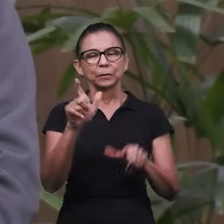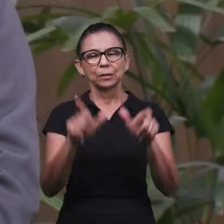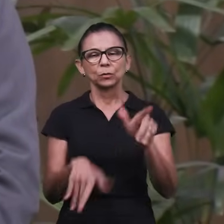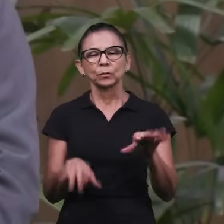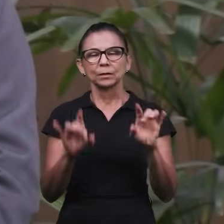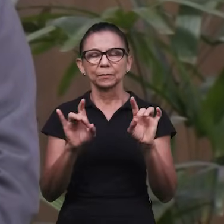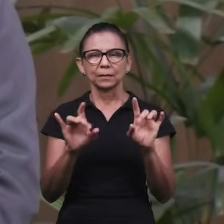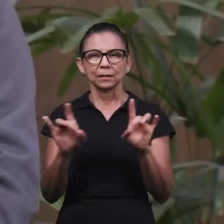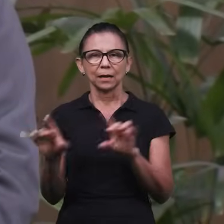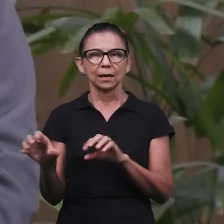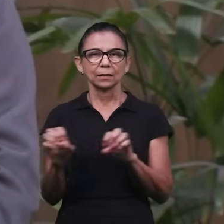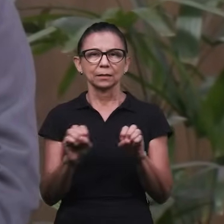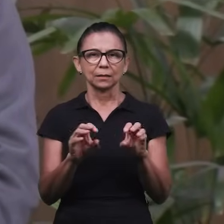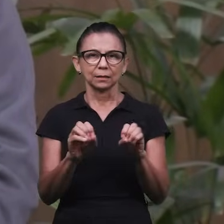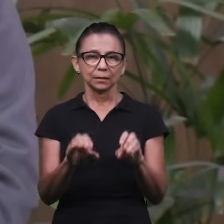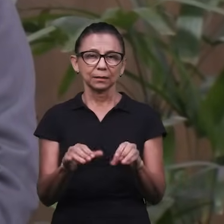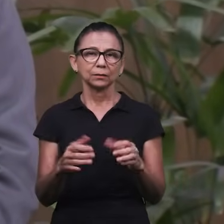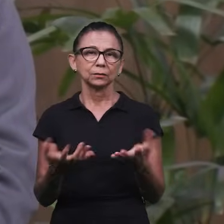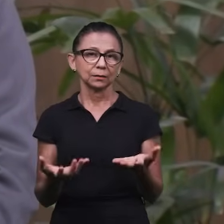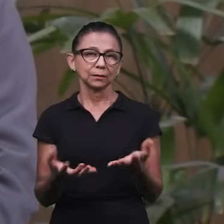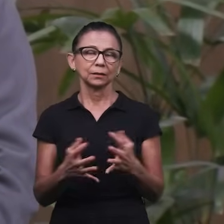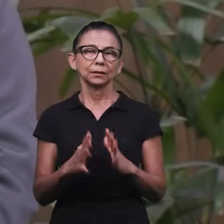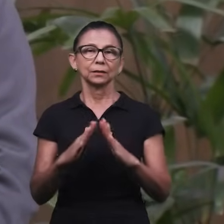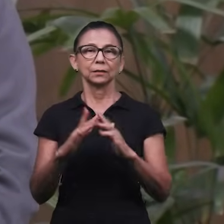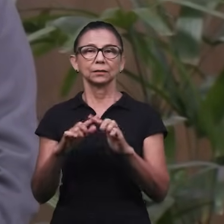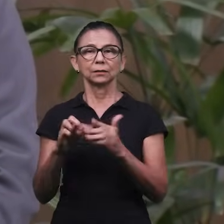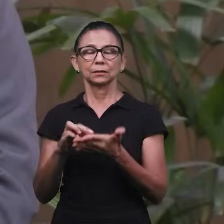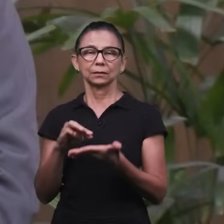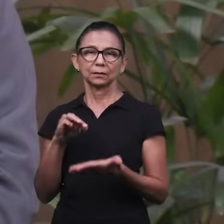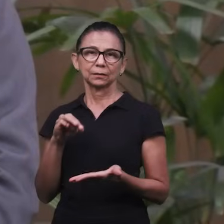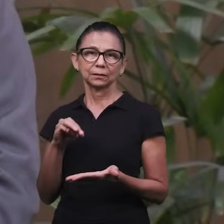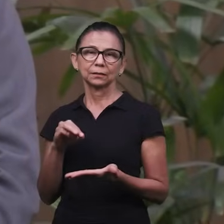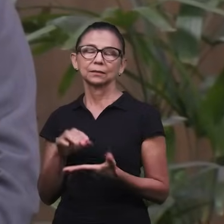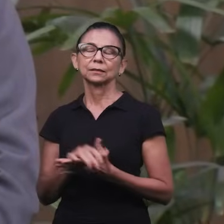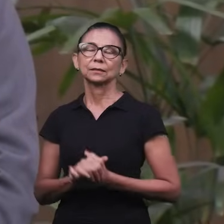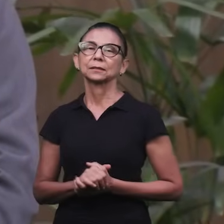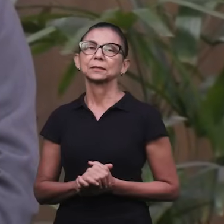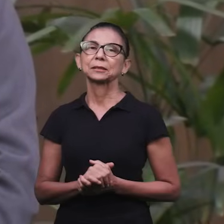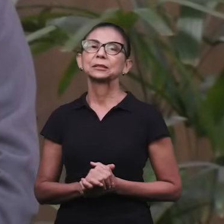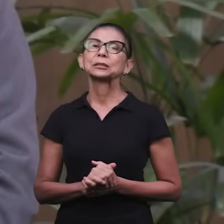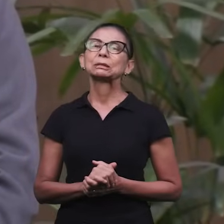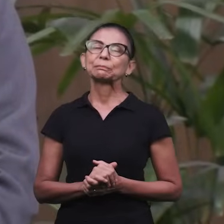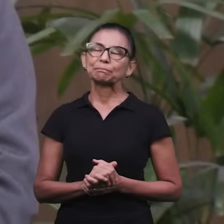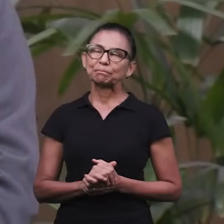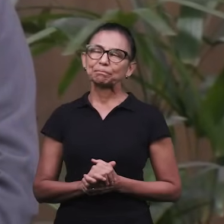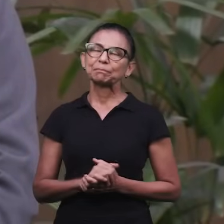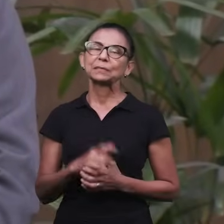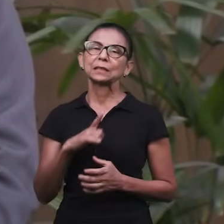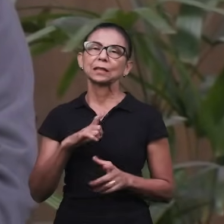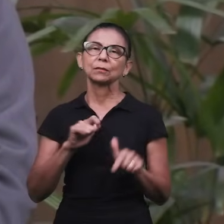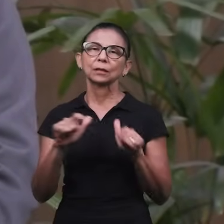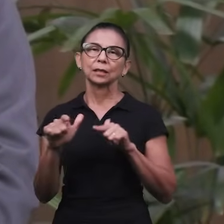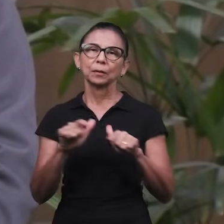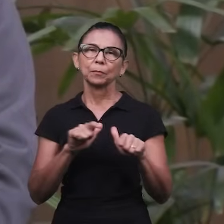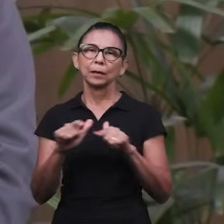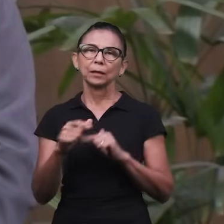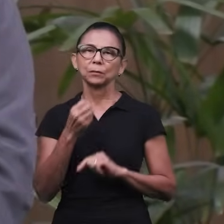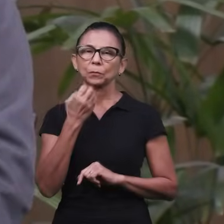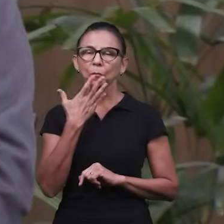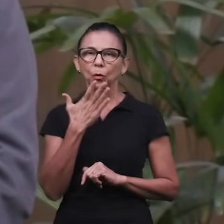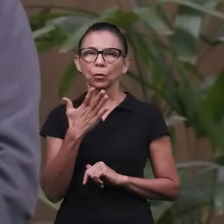falarmos a respeito disso. E a Igreja Cristã Maranata tem um trabalho muito bom, né, sobre